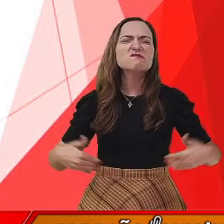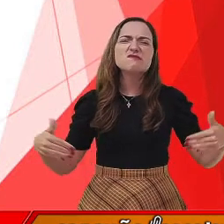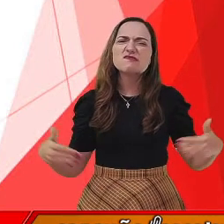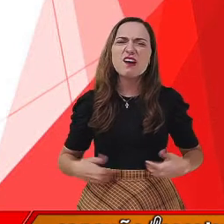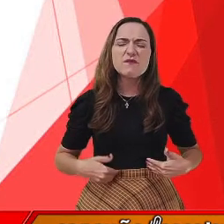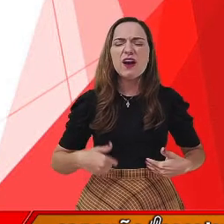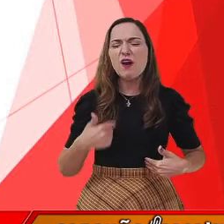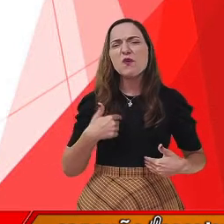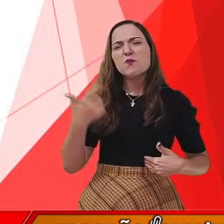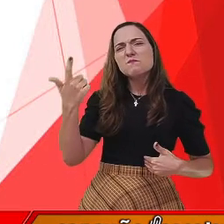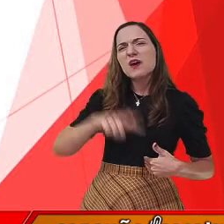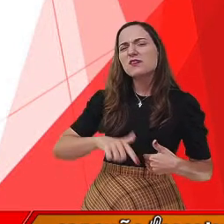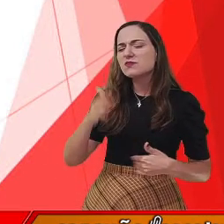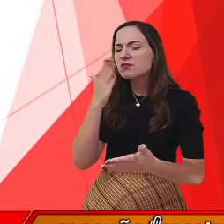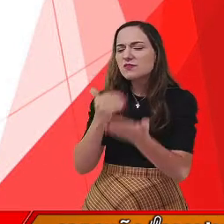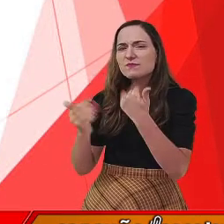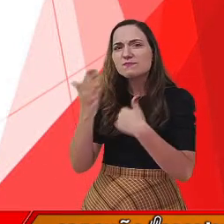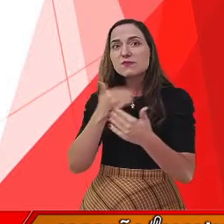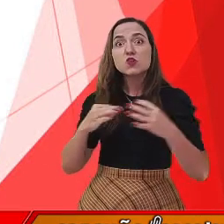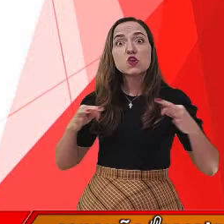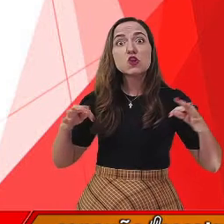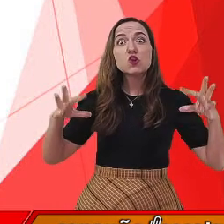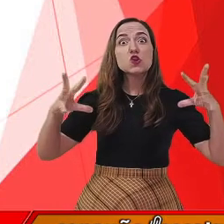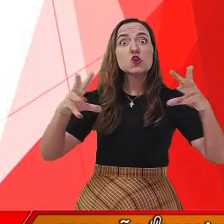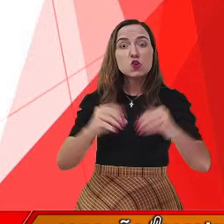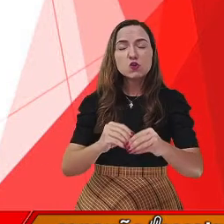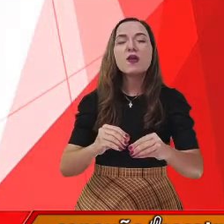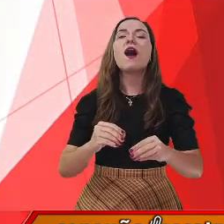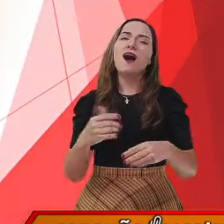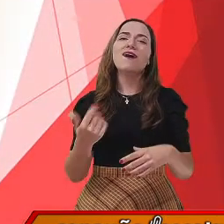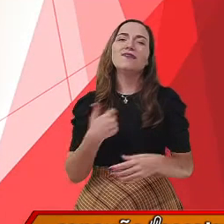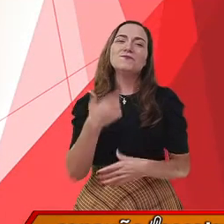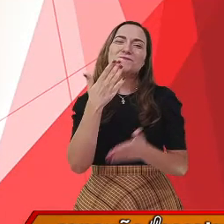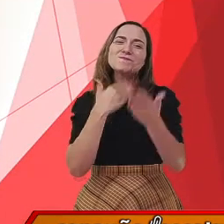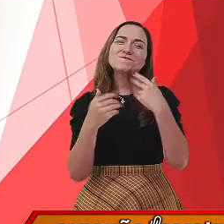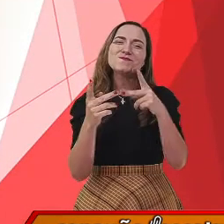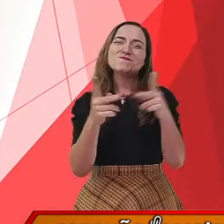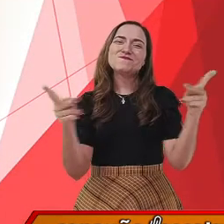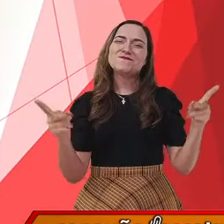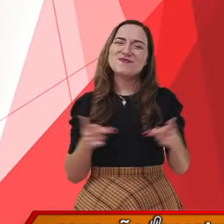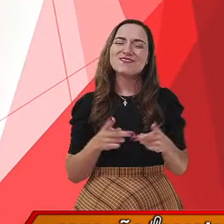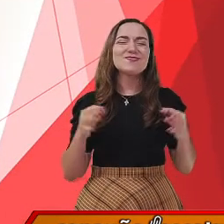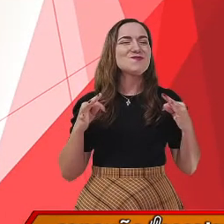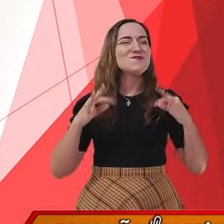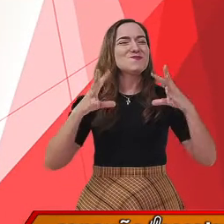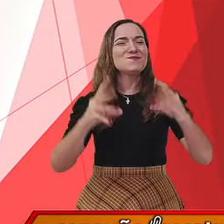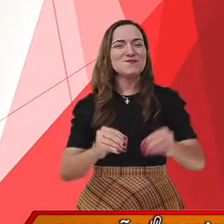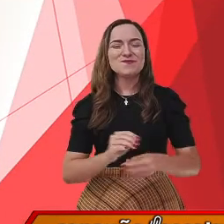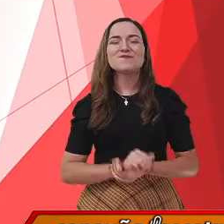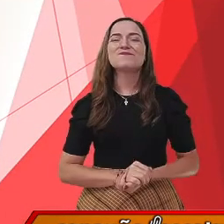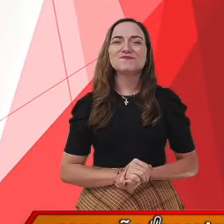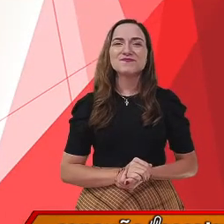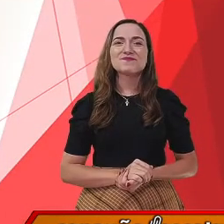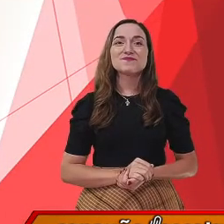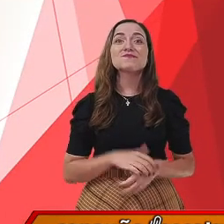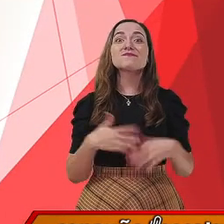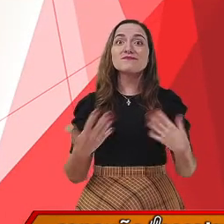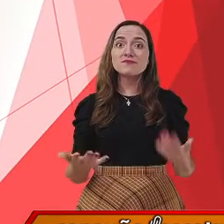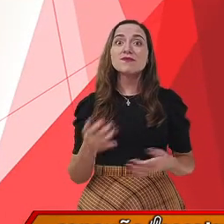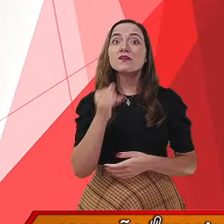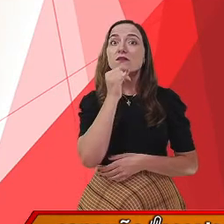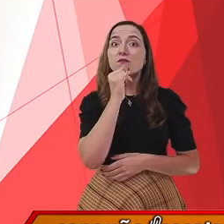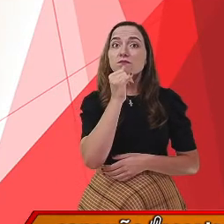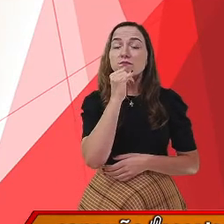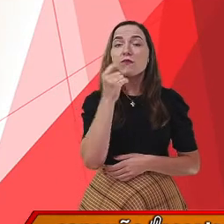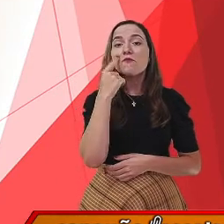as 2 partes da pizza. Então, você comeu a pizza inteira. 2 partes de uma pizza é